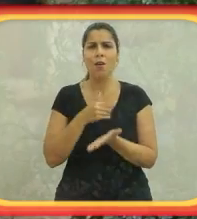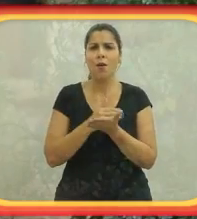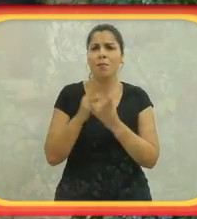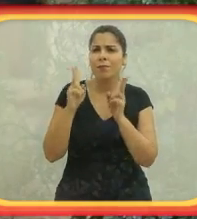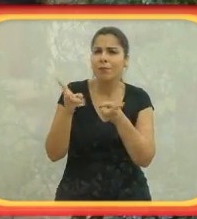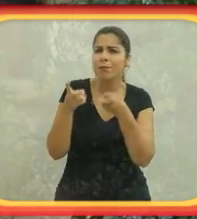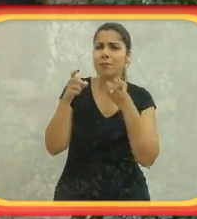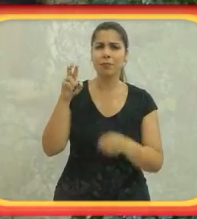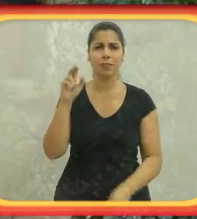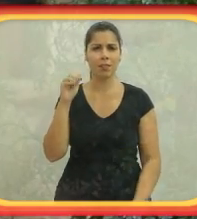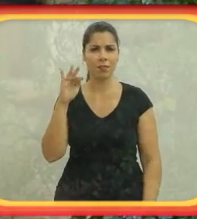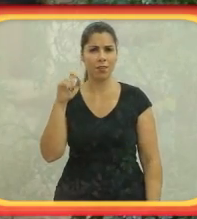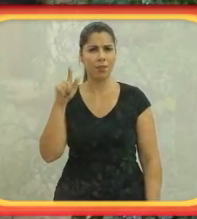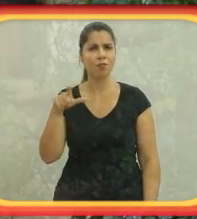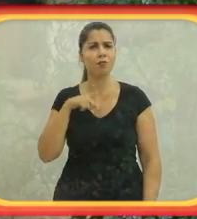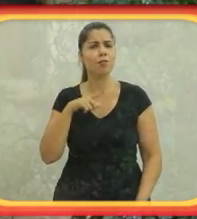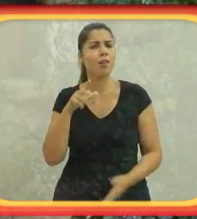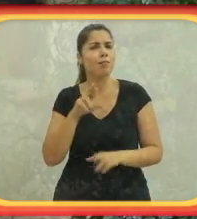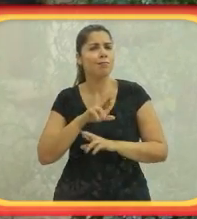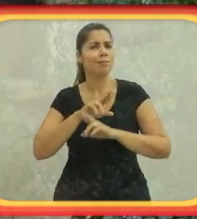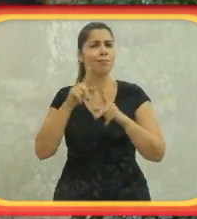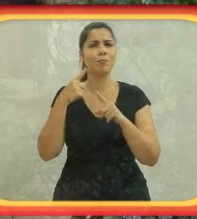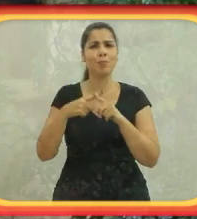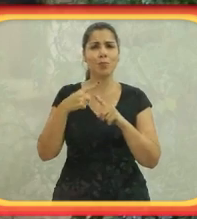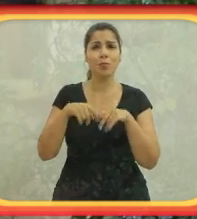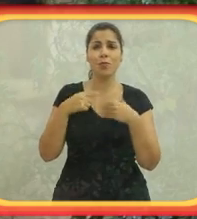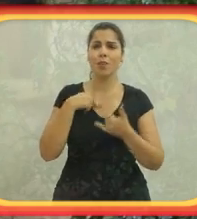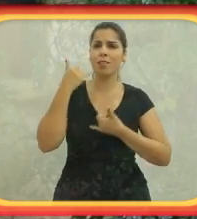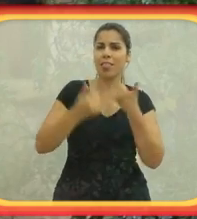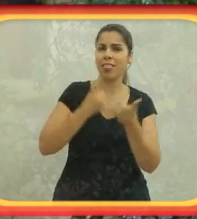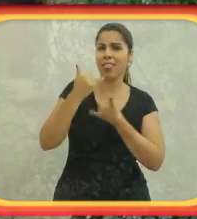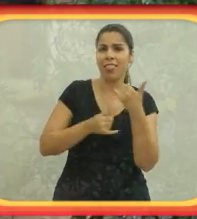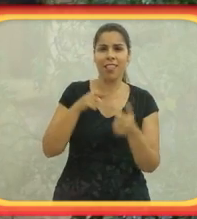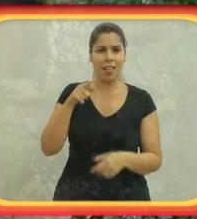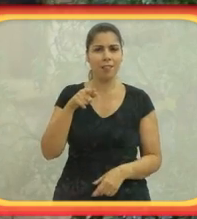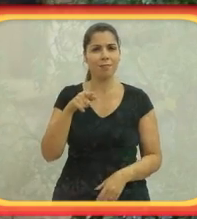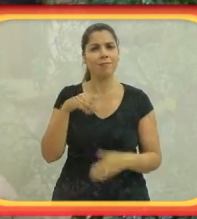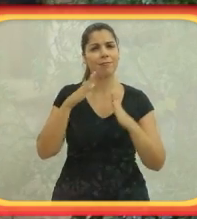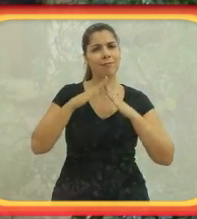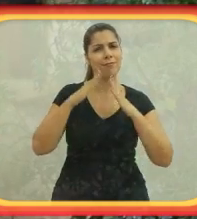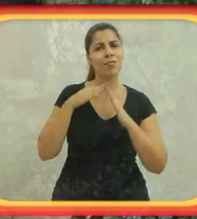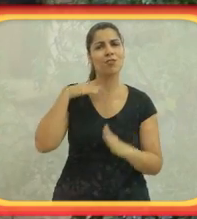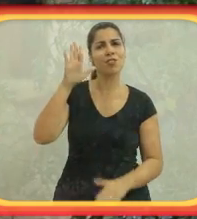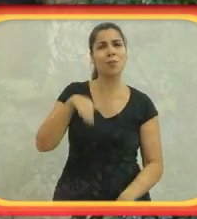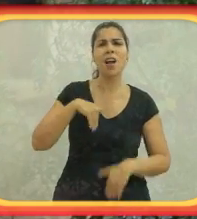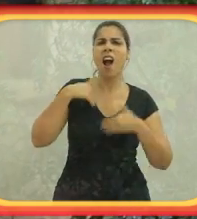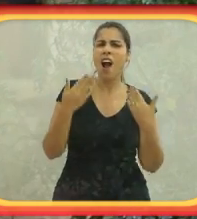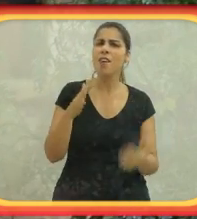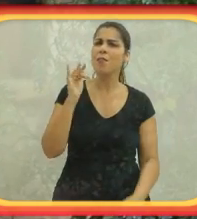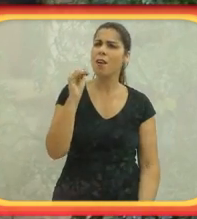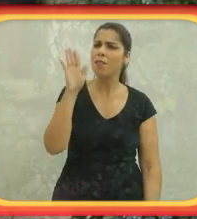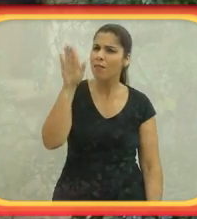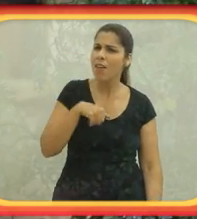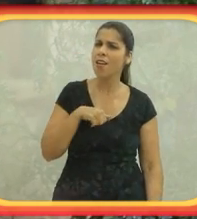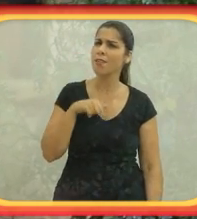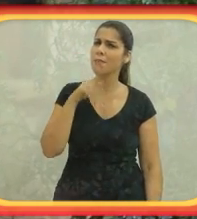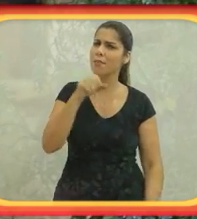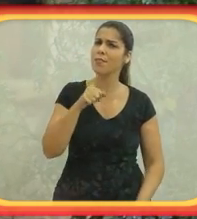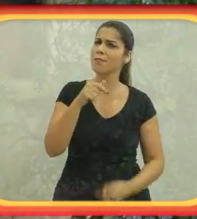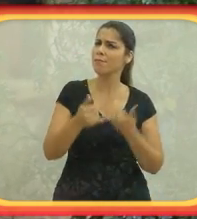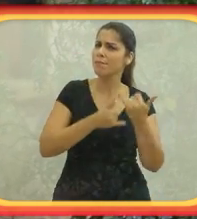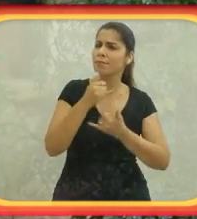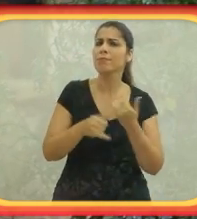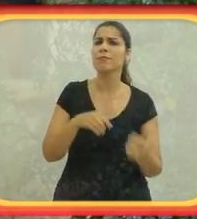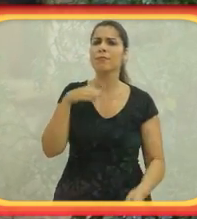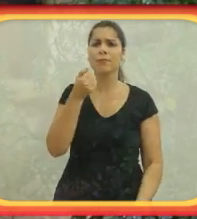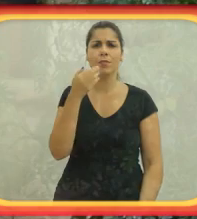Eu comecei a perceber que a Rafaela tinha algo diferente, porque quando eu brincava com ela em casa e eu